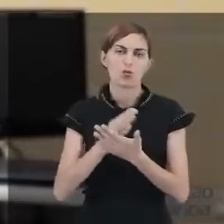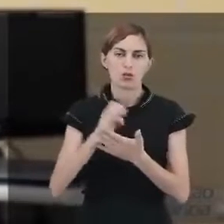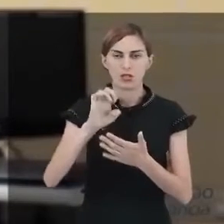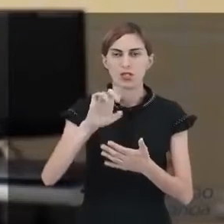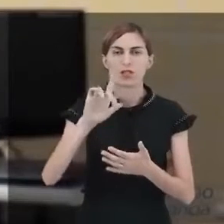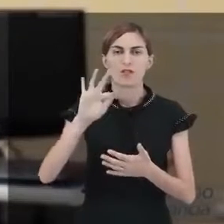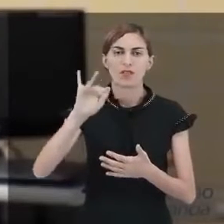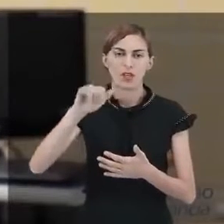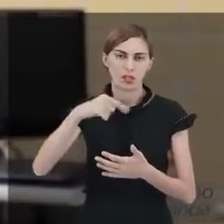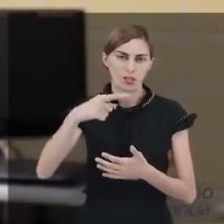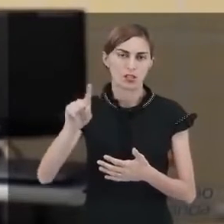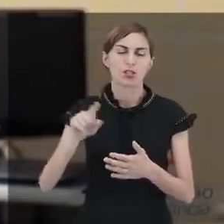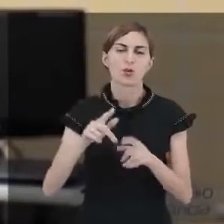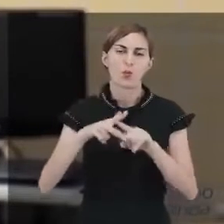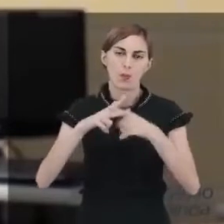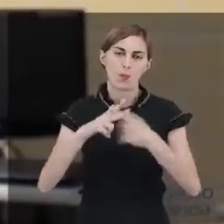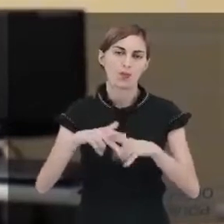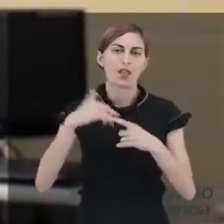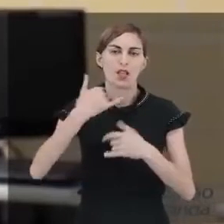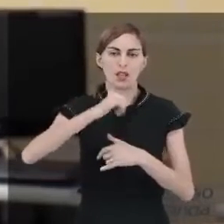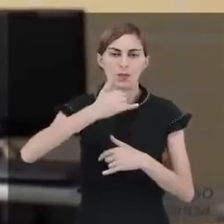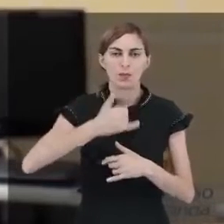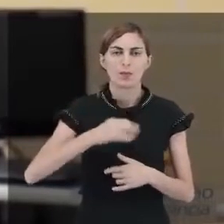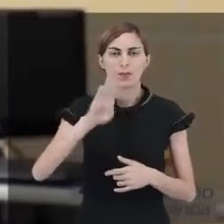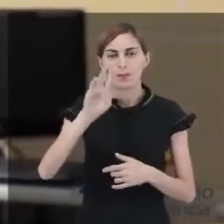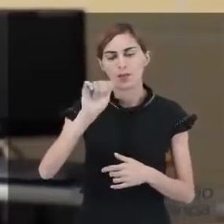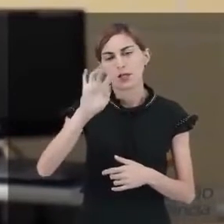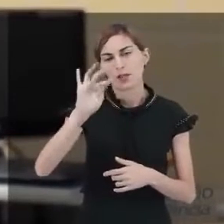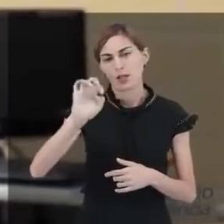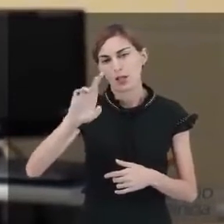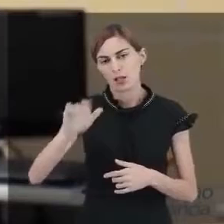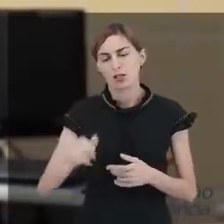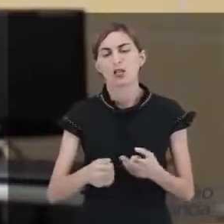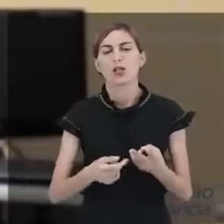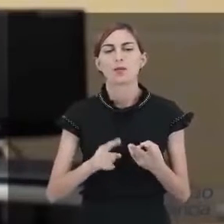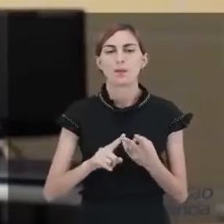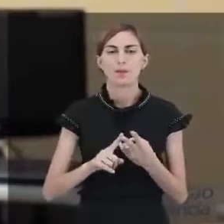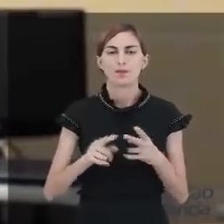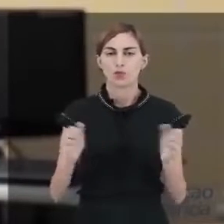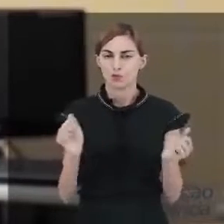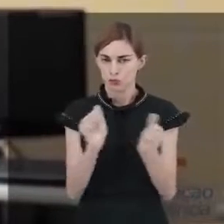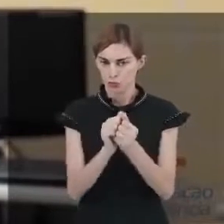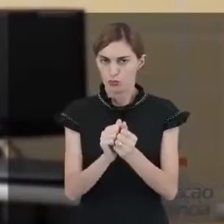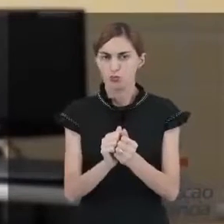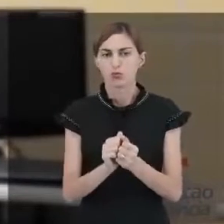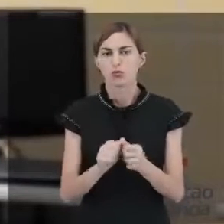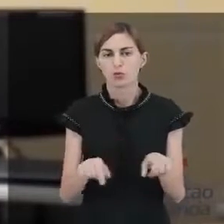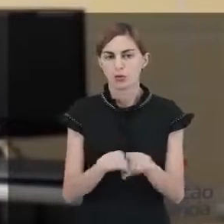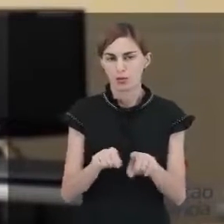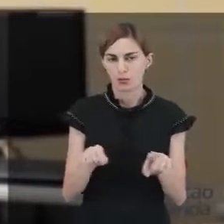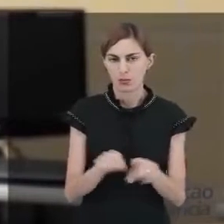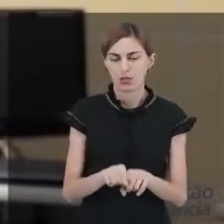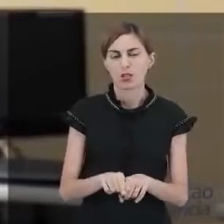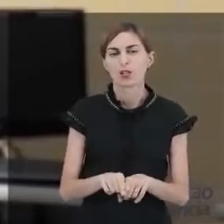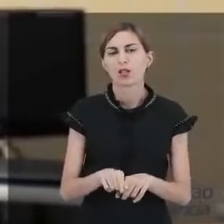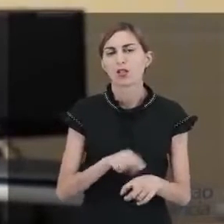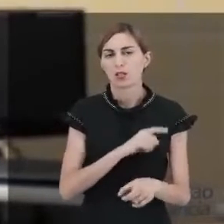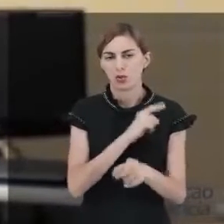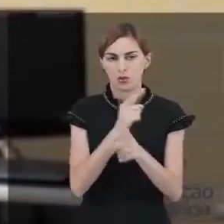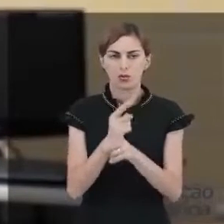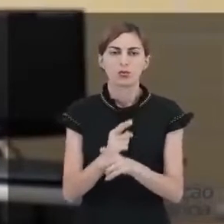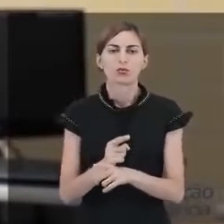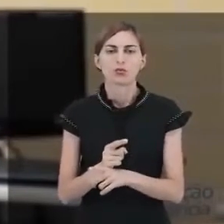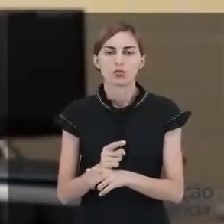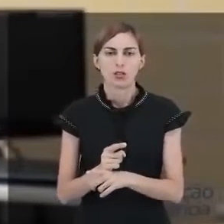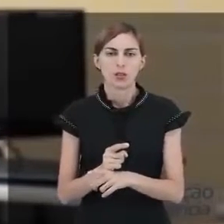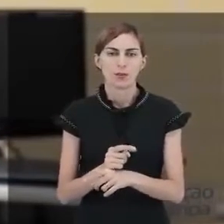também concentramos baterias de GLP, né, do gás liquefeito de petróleo. E junto a esse nós vamos encontrar o que